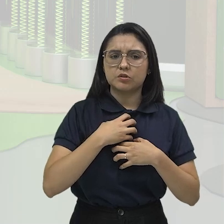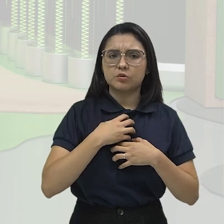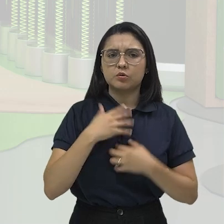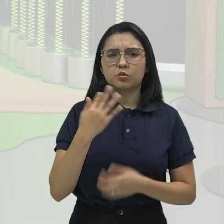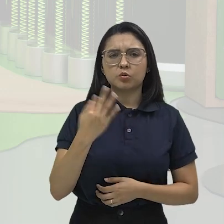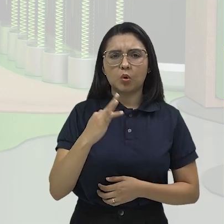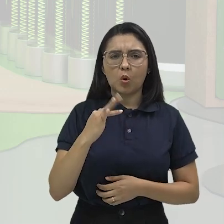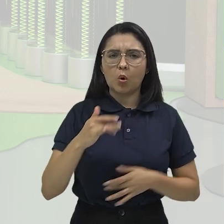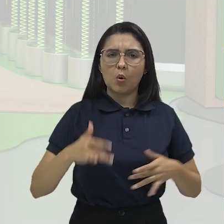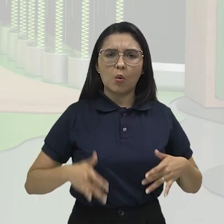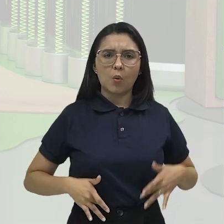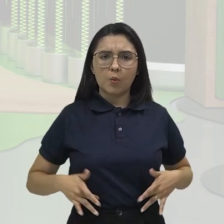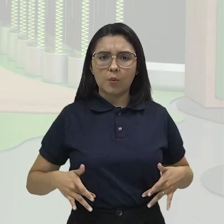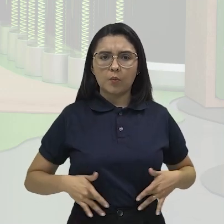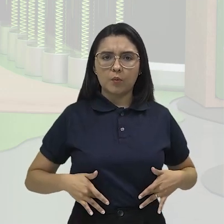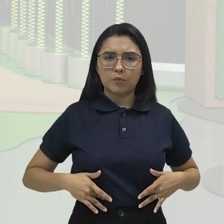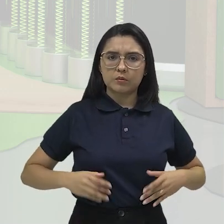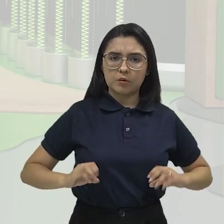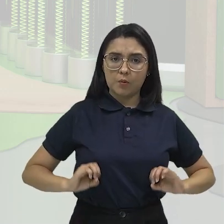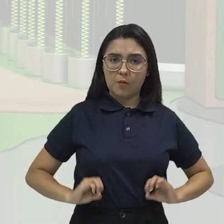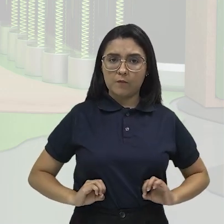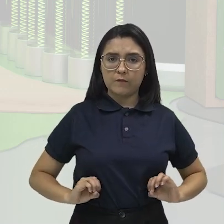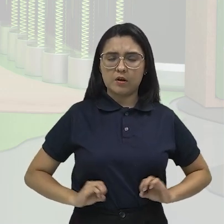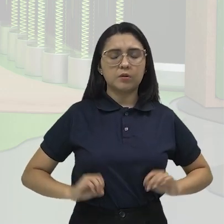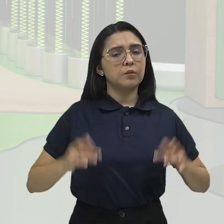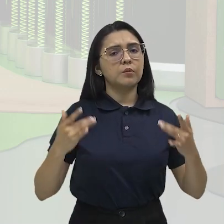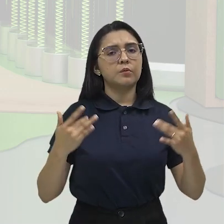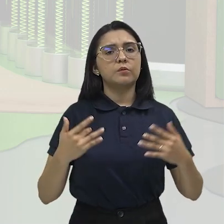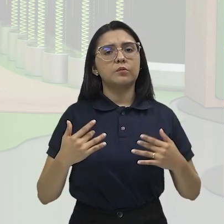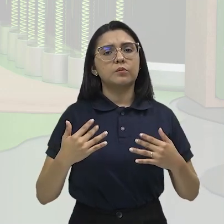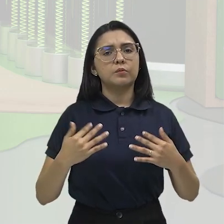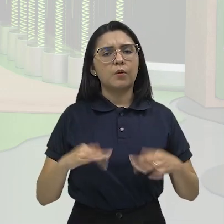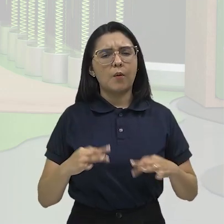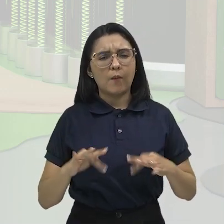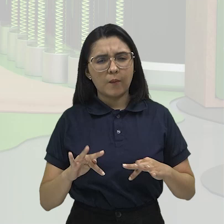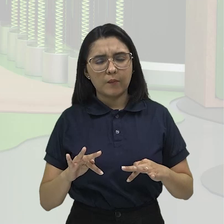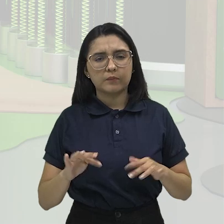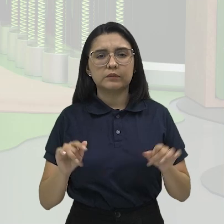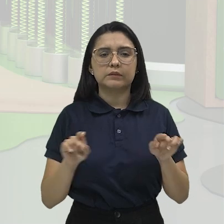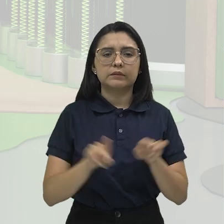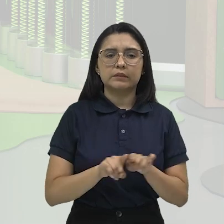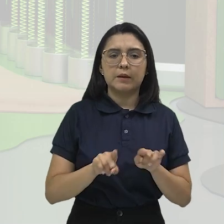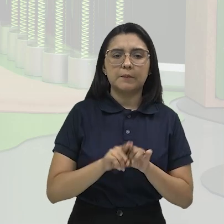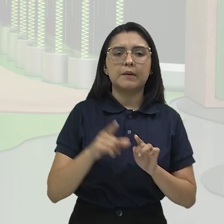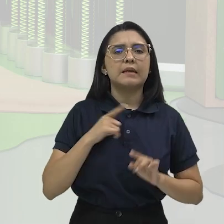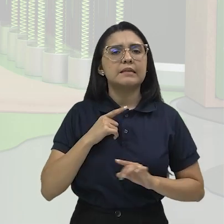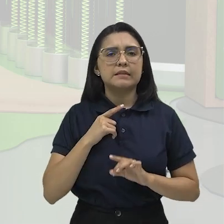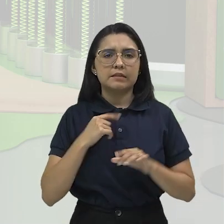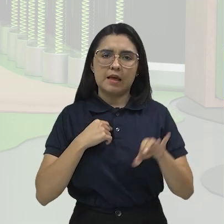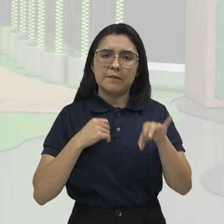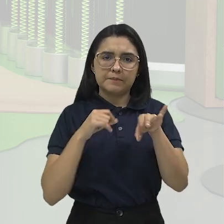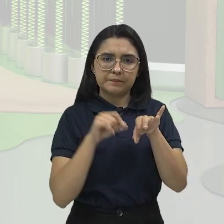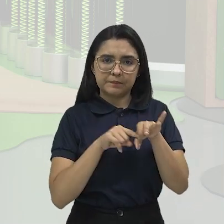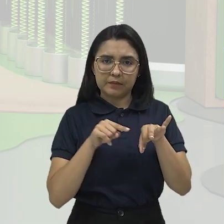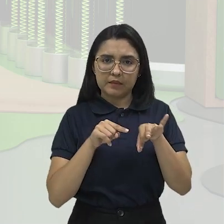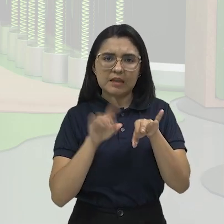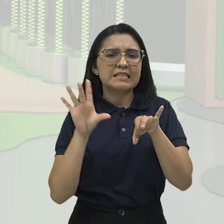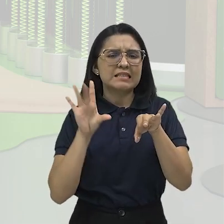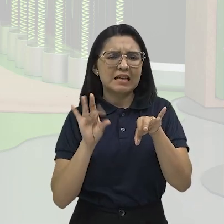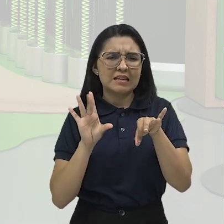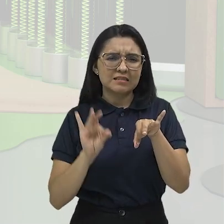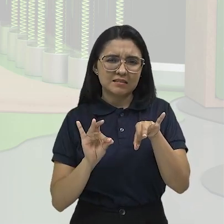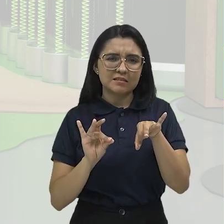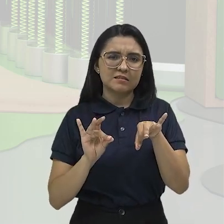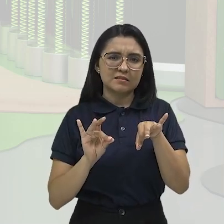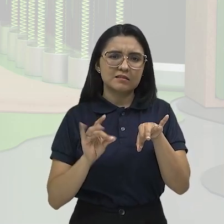de pontada nessa região dos ovários, quando ela sente ali que sai líquidos, né, pela vagina mesmo, com